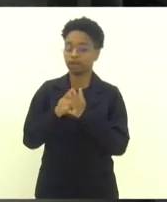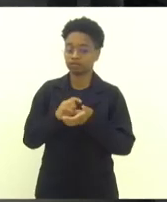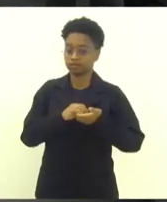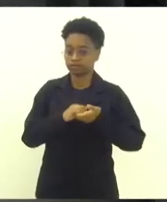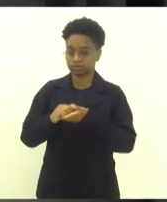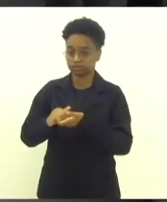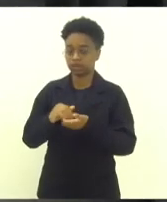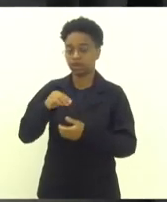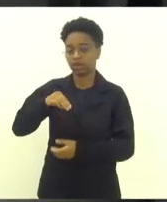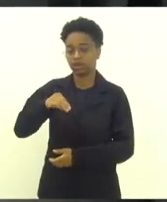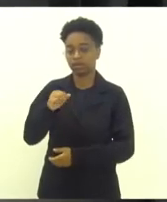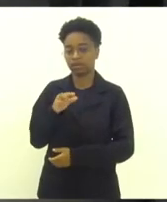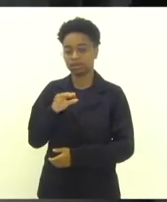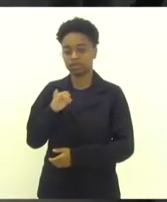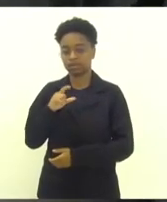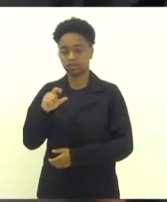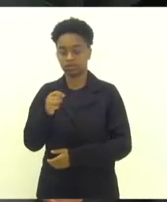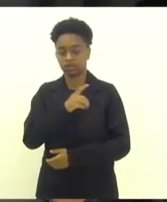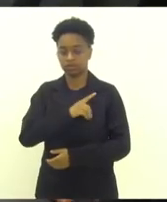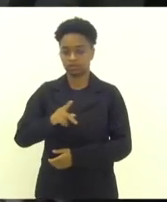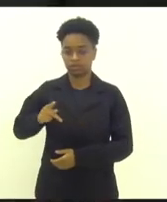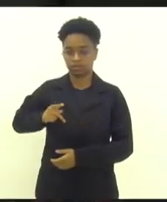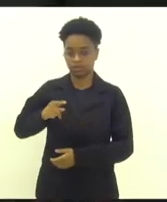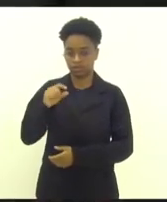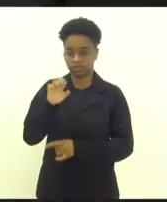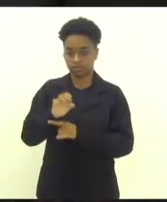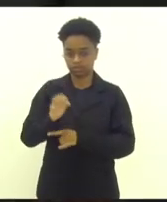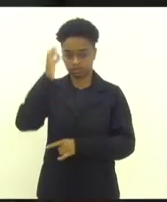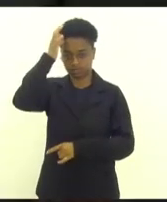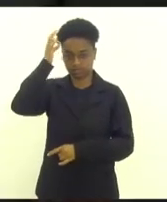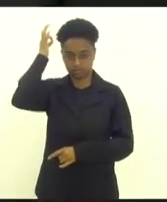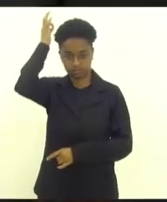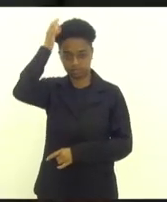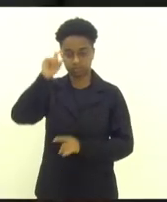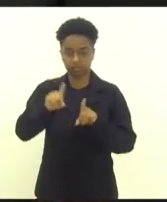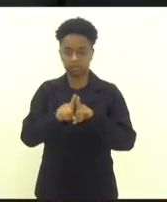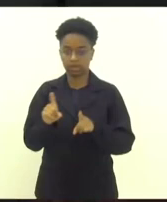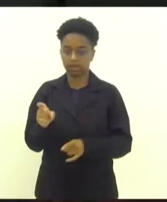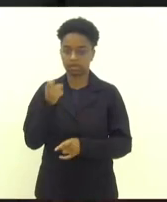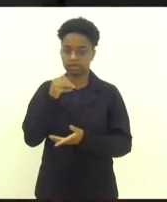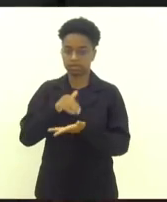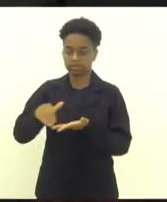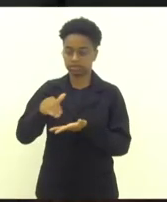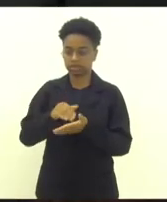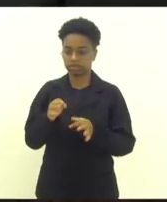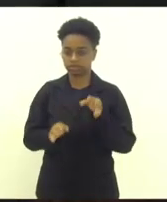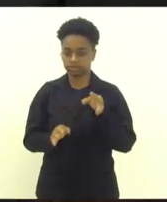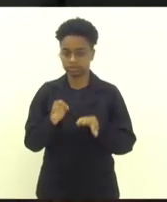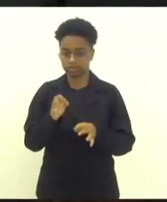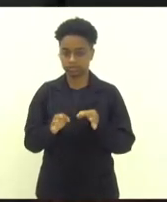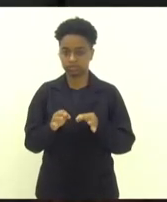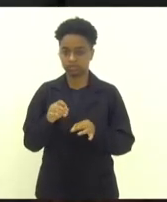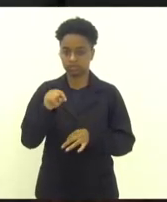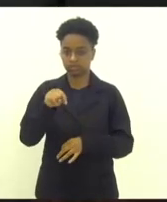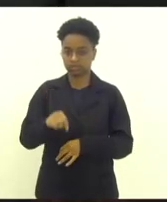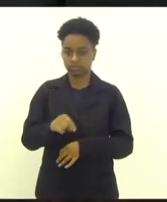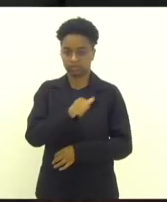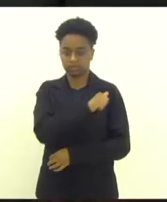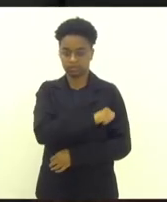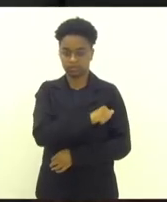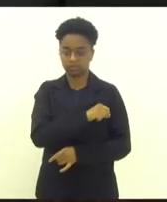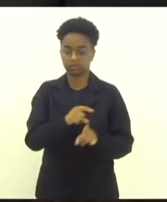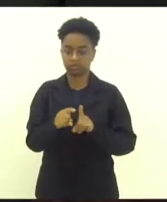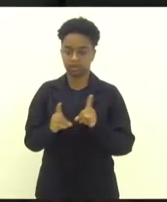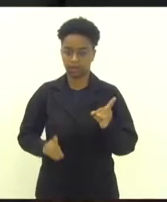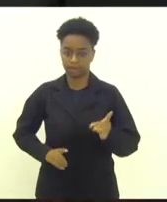Paiva de Melo aí Defensor Público do Estado do Espírito Santo aí secretário de Justiça do estado primo de